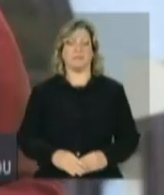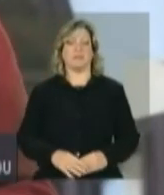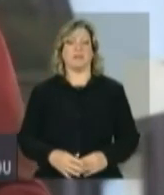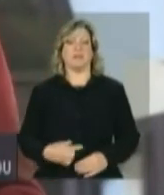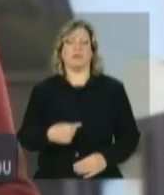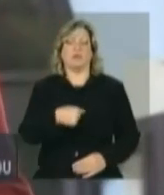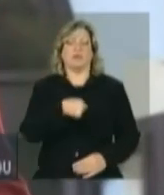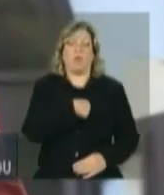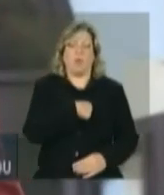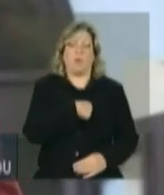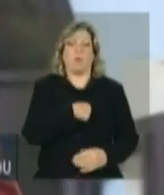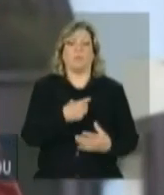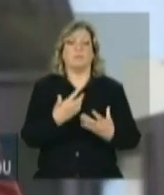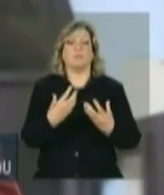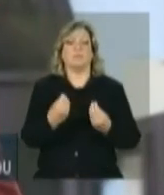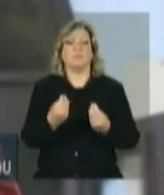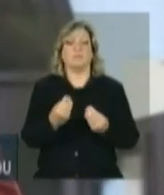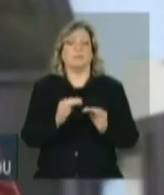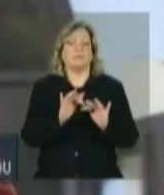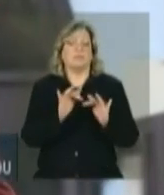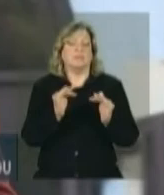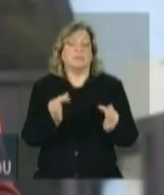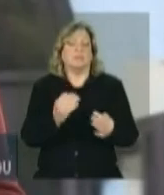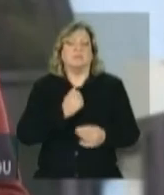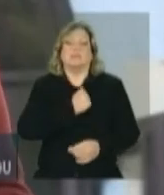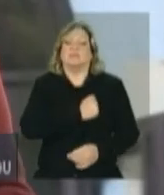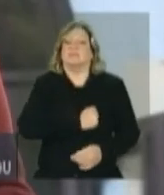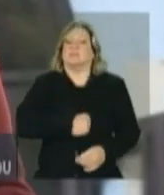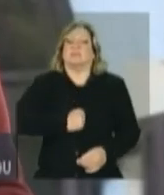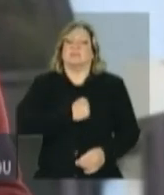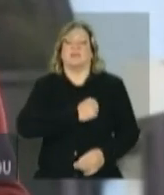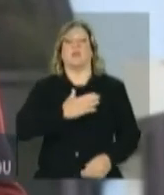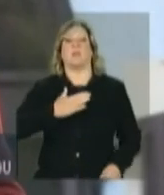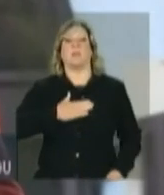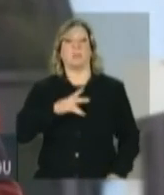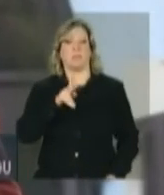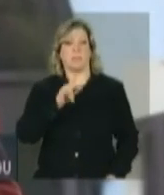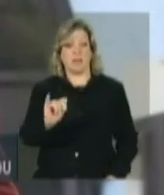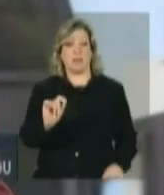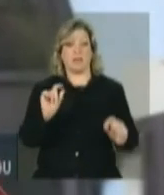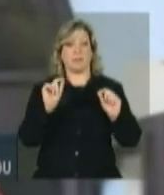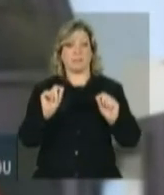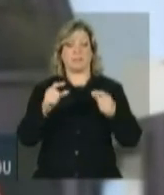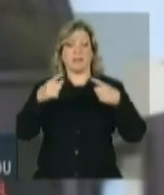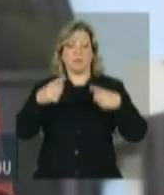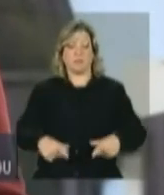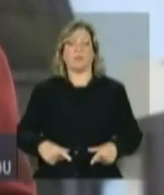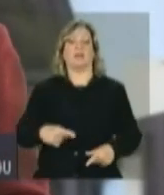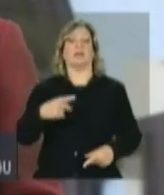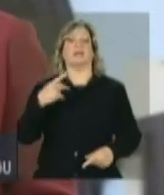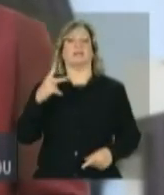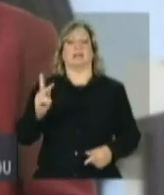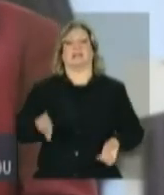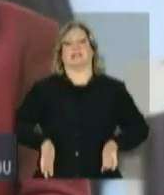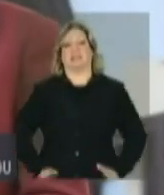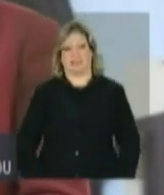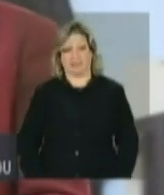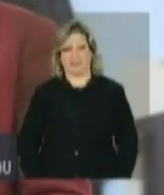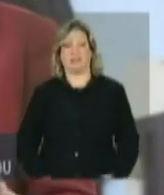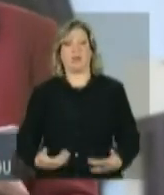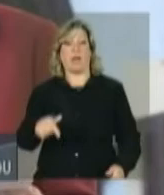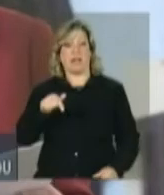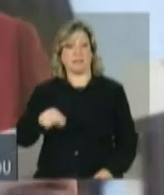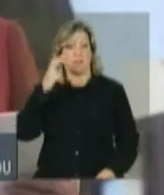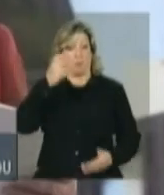tocou delicadamente as saudades de meu pai da terra natal. Esse